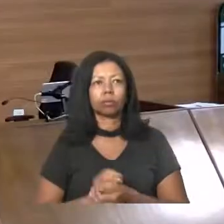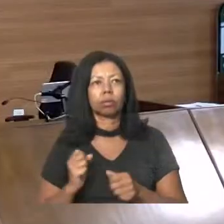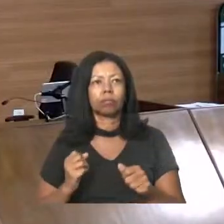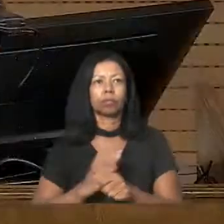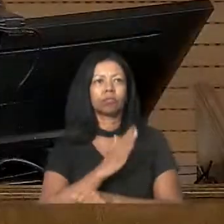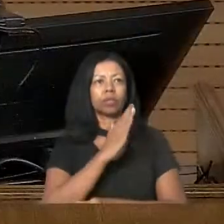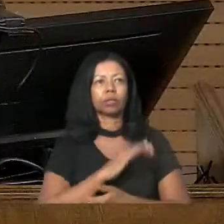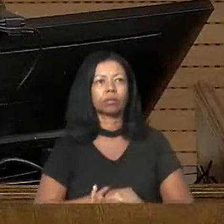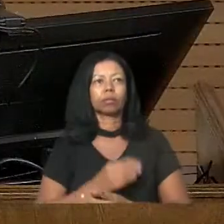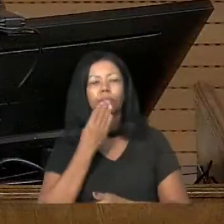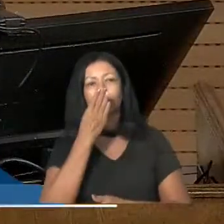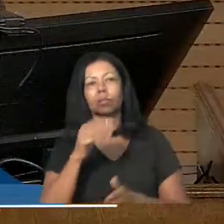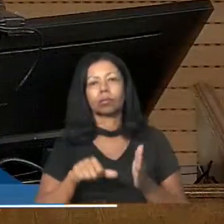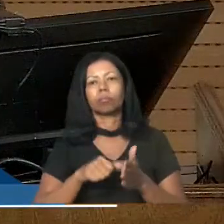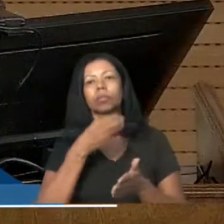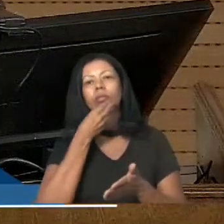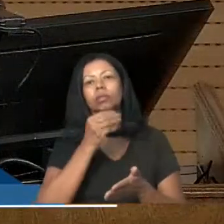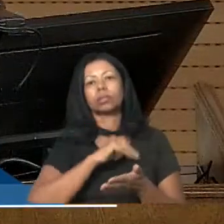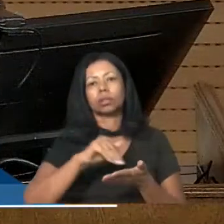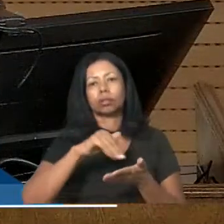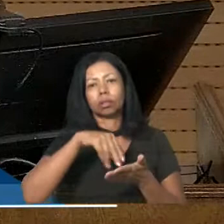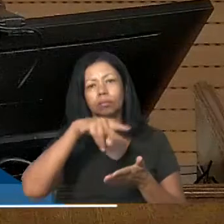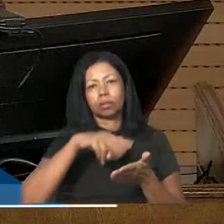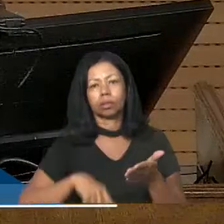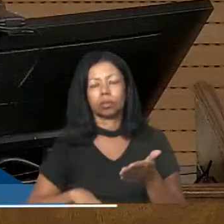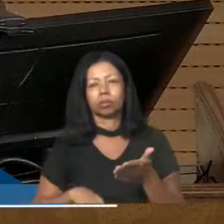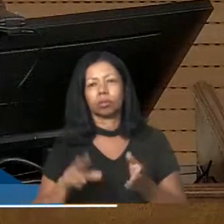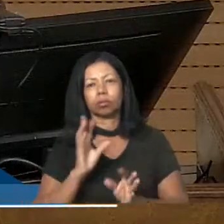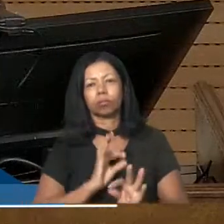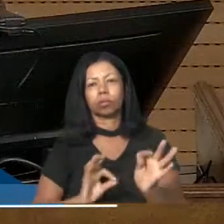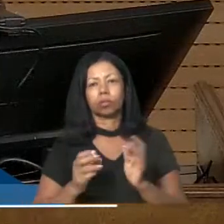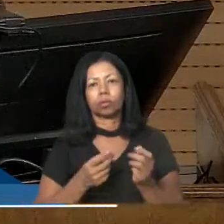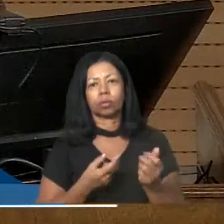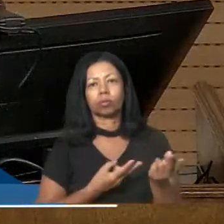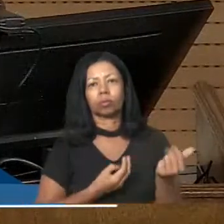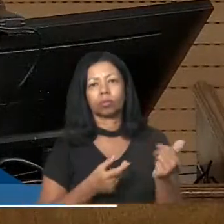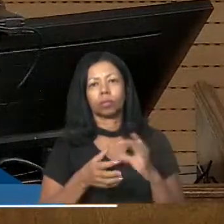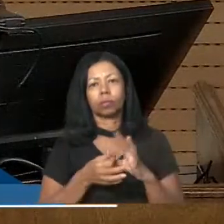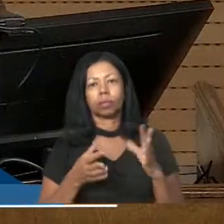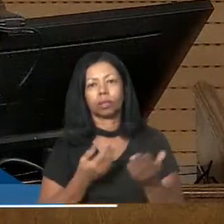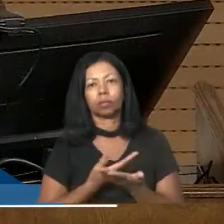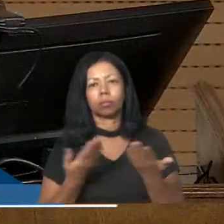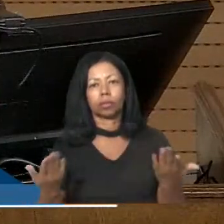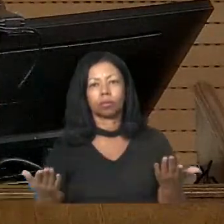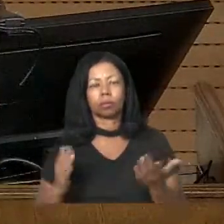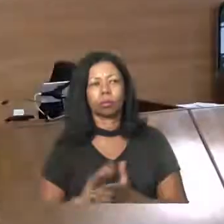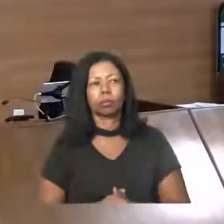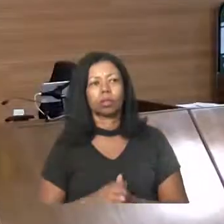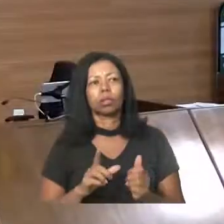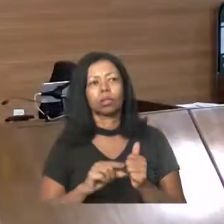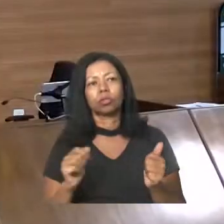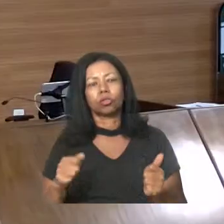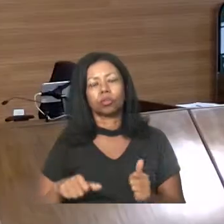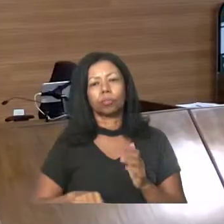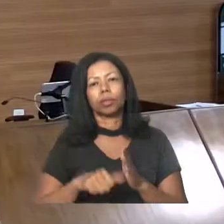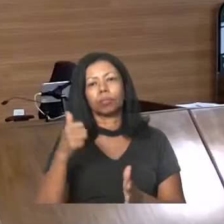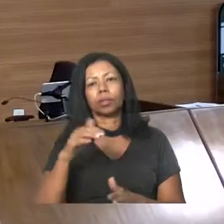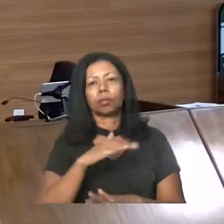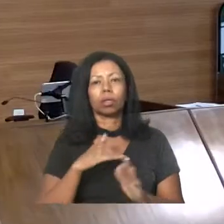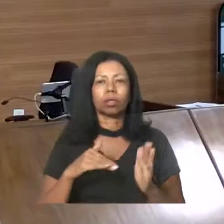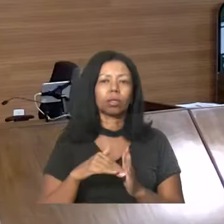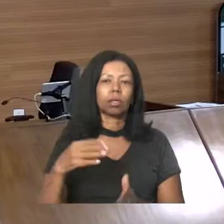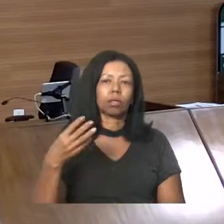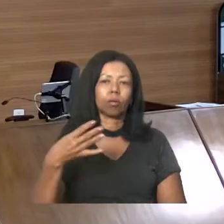Aprovado. Solicita ao senhor primeiro secretário que proceda à leitura do projeto conforme deliberação do plenário. Artigo 1º